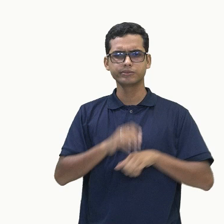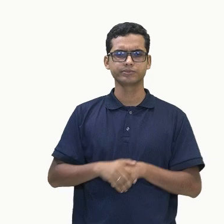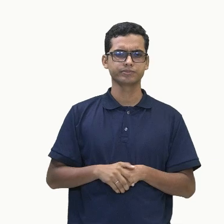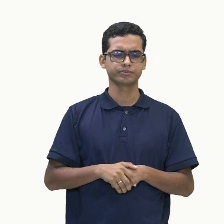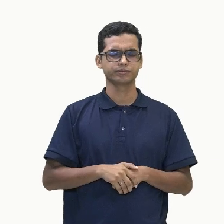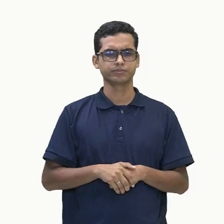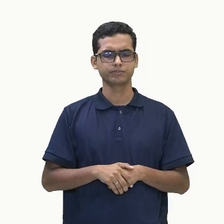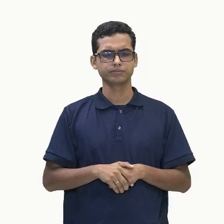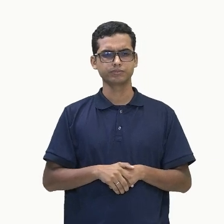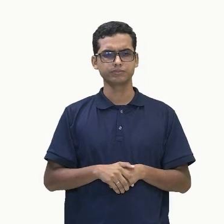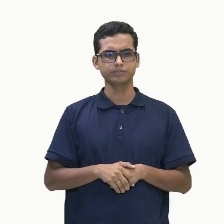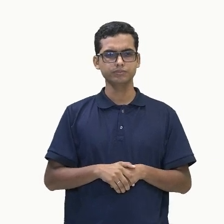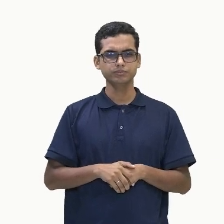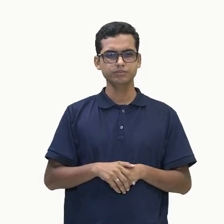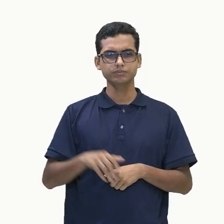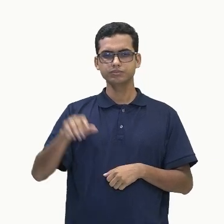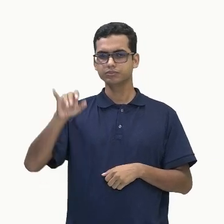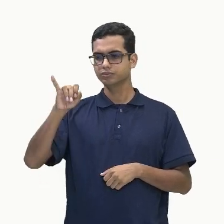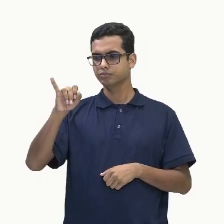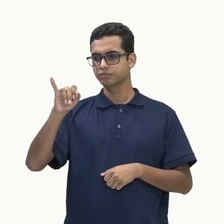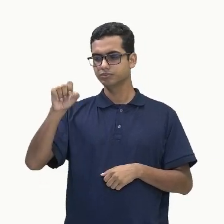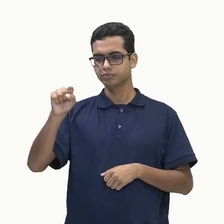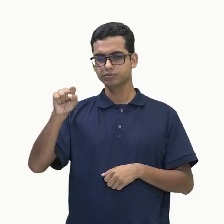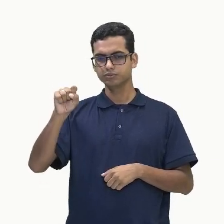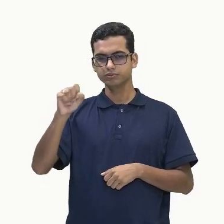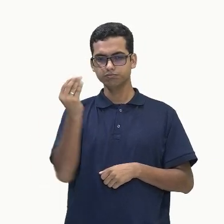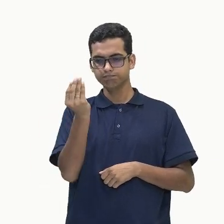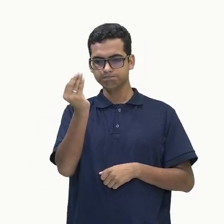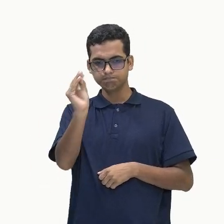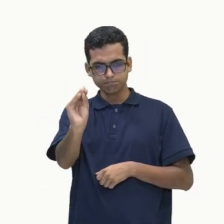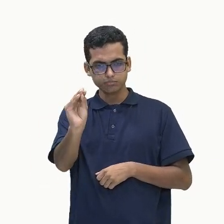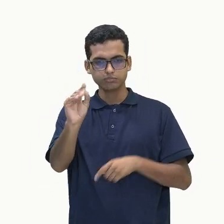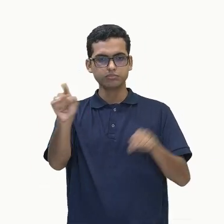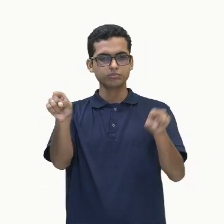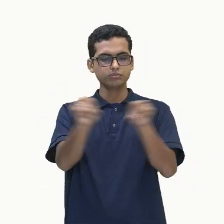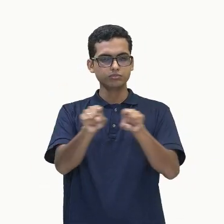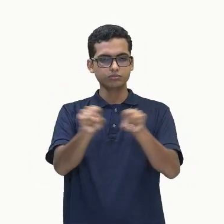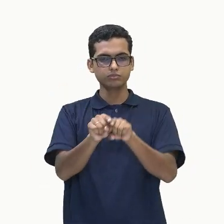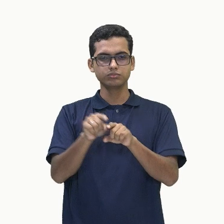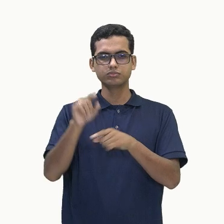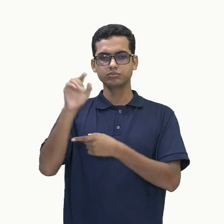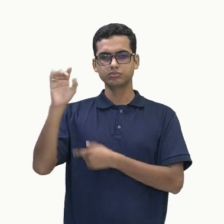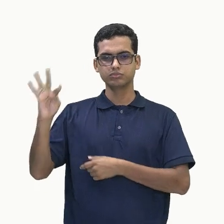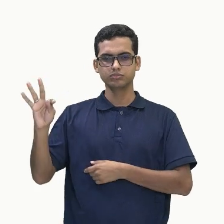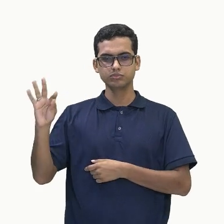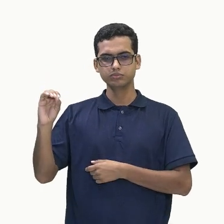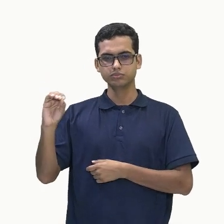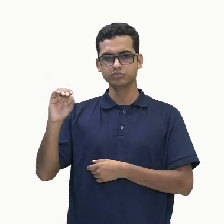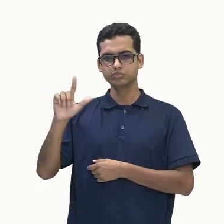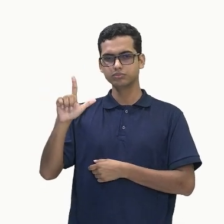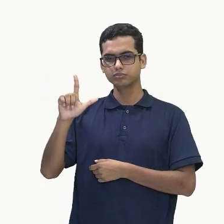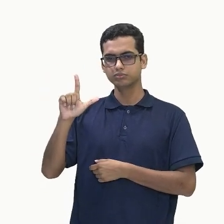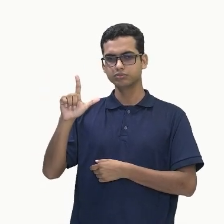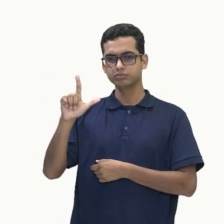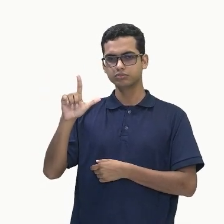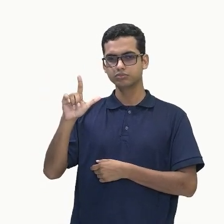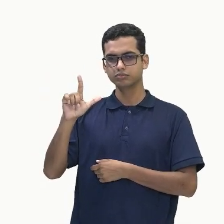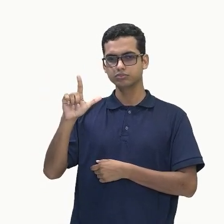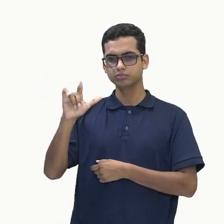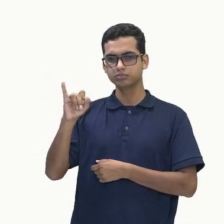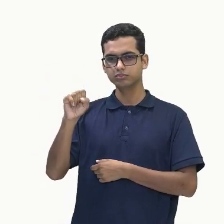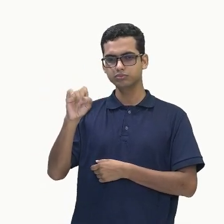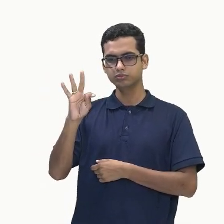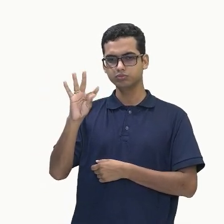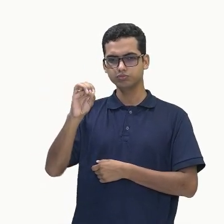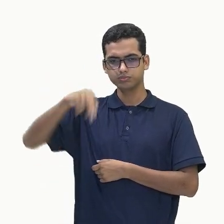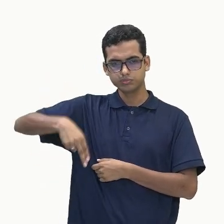Eu acrescentei aqui o verbo to be. O to listen to, ele virou listening to, né? Foi